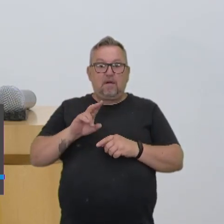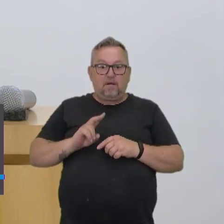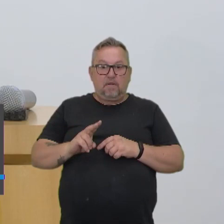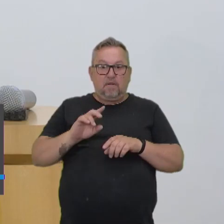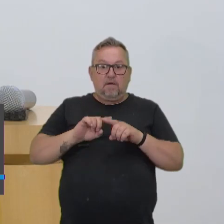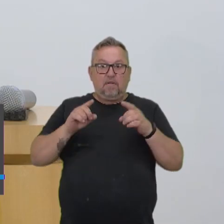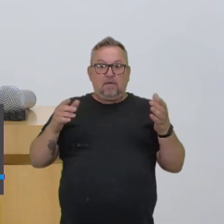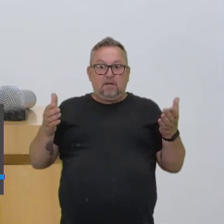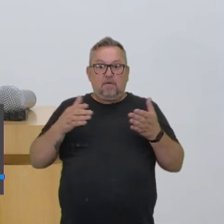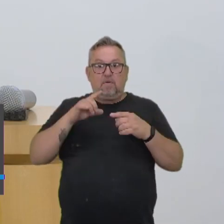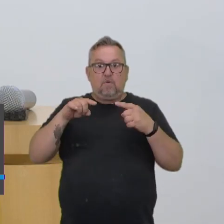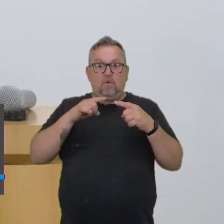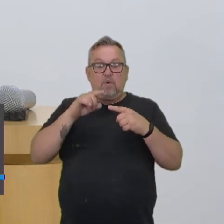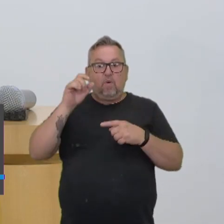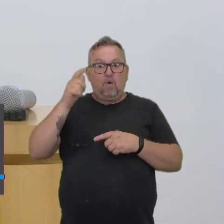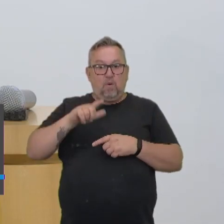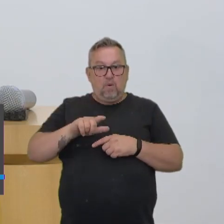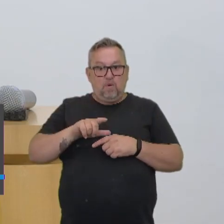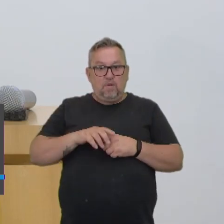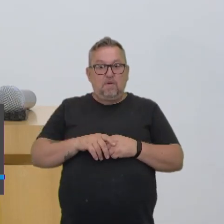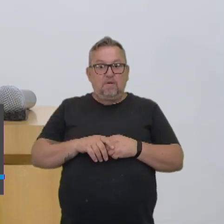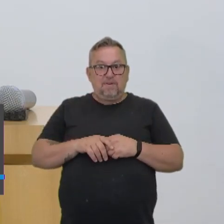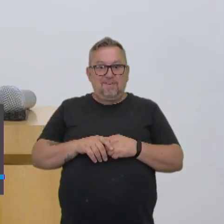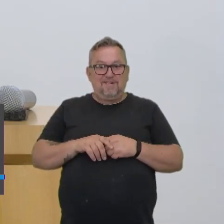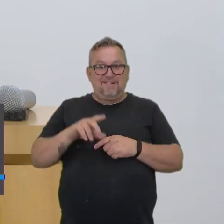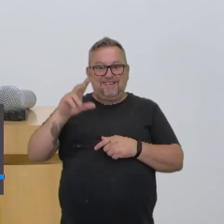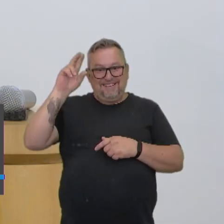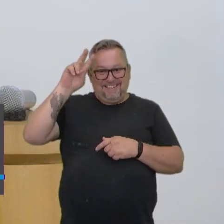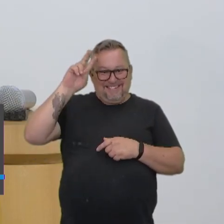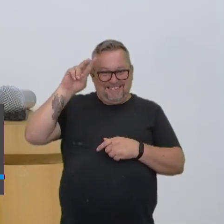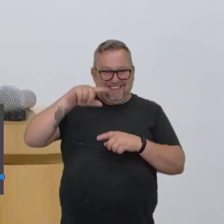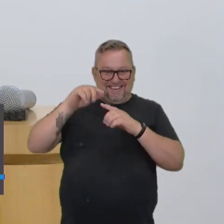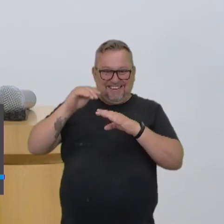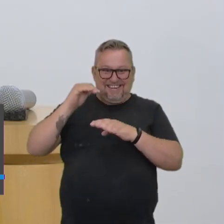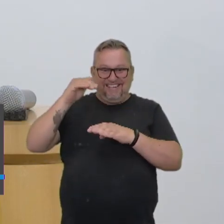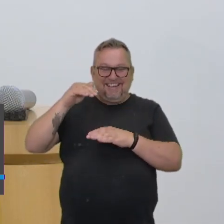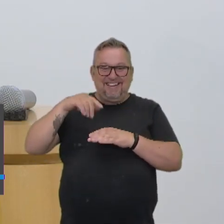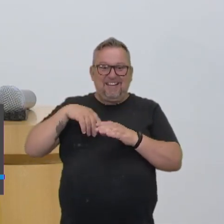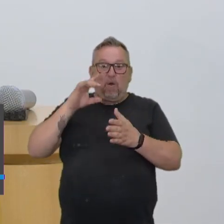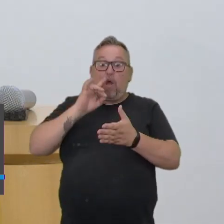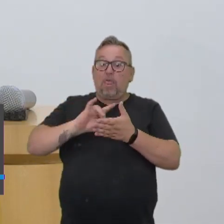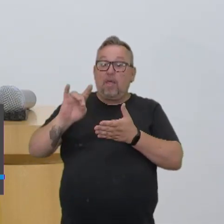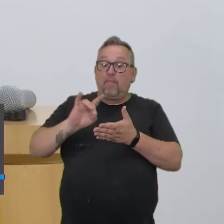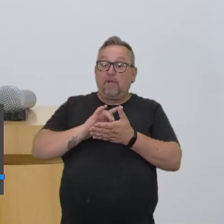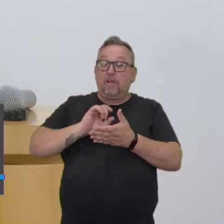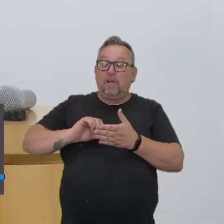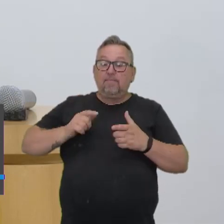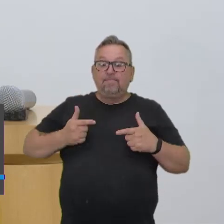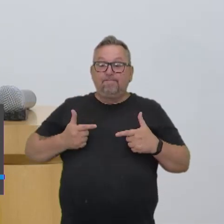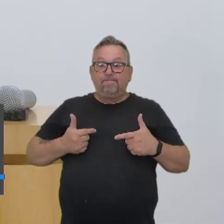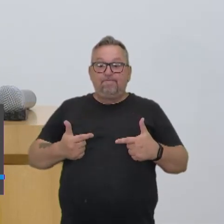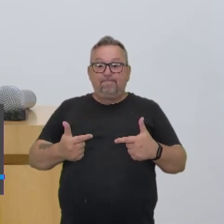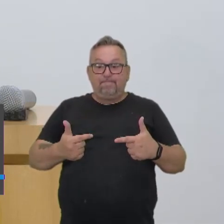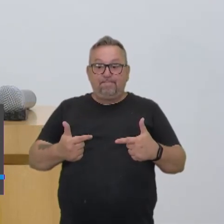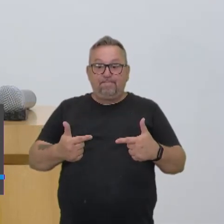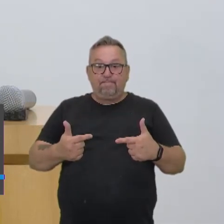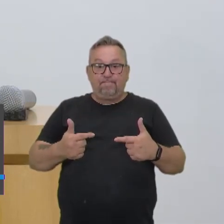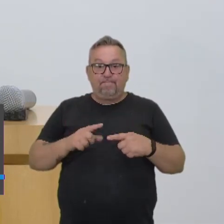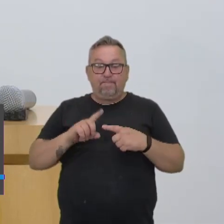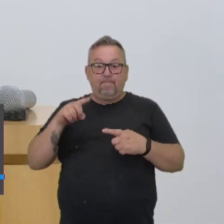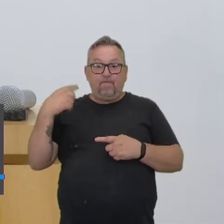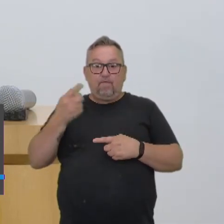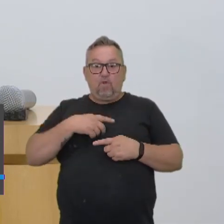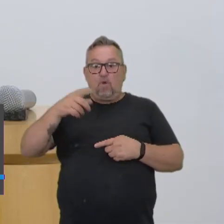que agora o objetivo é outro. Eu lembrei de Tropa de Elite, né? Agora o inimigo é outro. O inimigo é quem? A guerra. Então agora, o